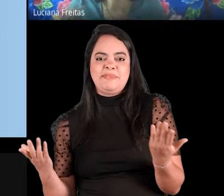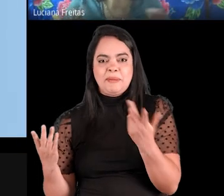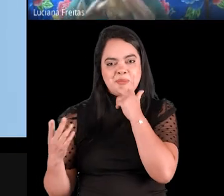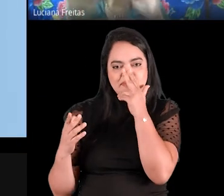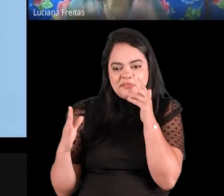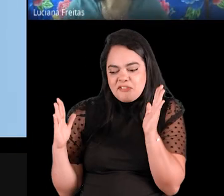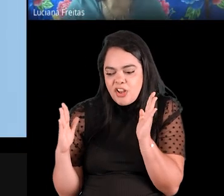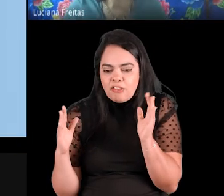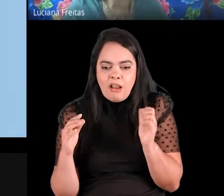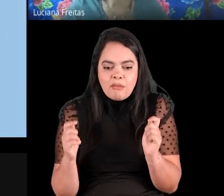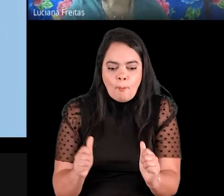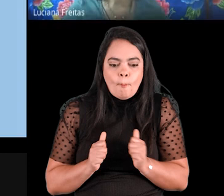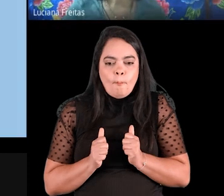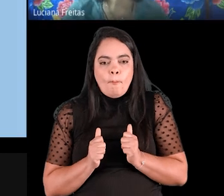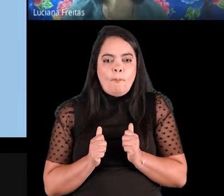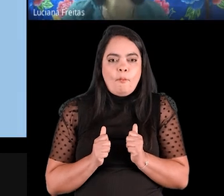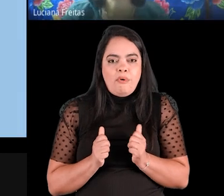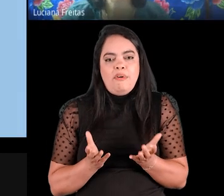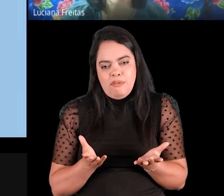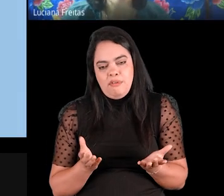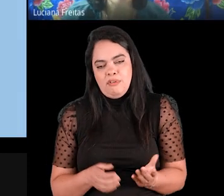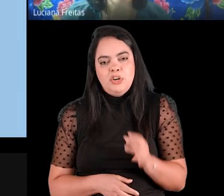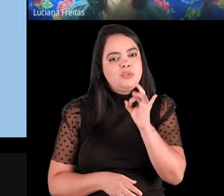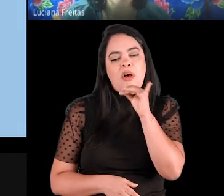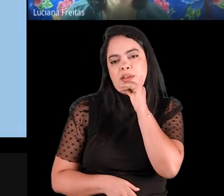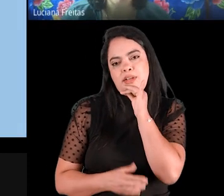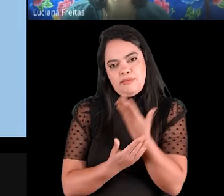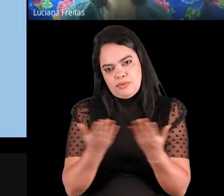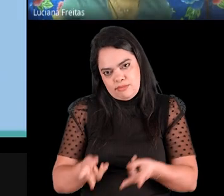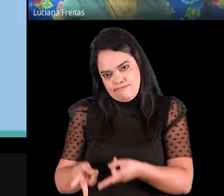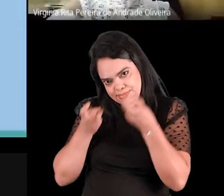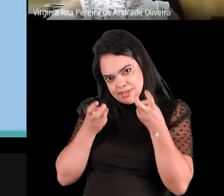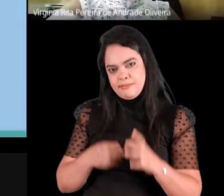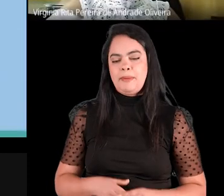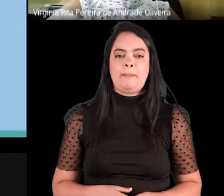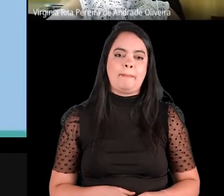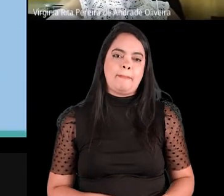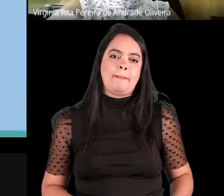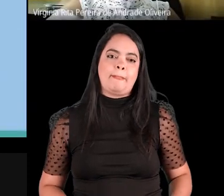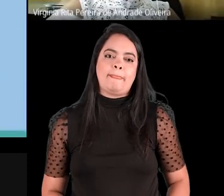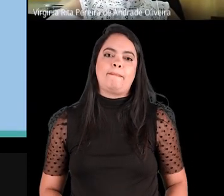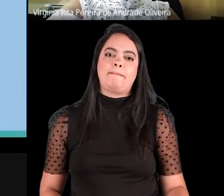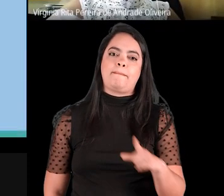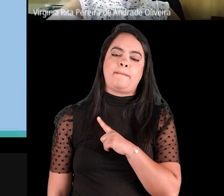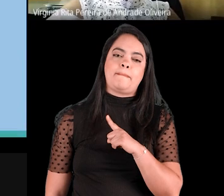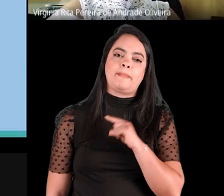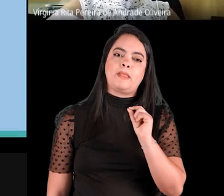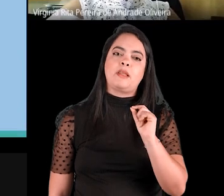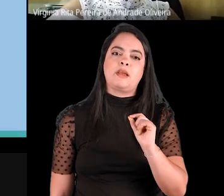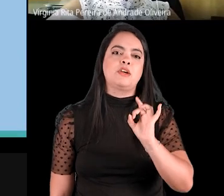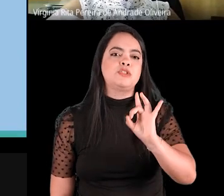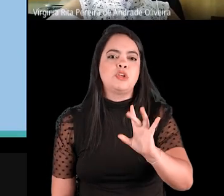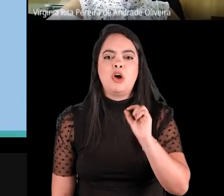fechadinho ali, que ele não pode sair daquele espaço. Então, só como exemplo para vocês verem. Bom, e aí a gente trouxe só para